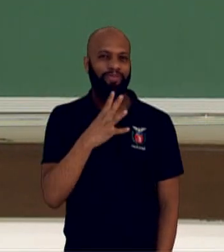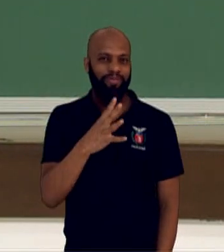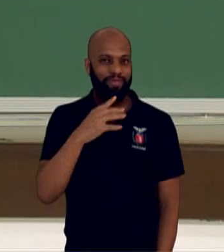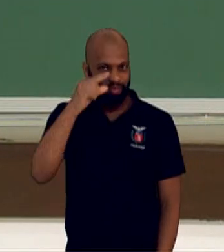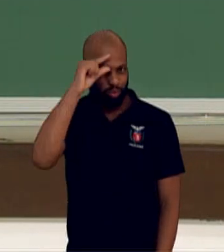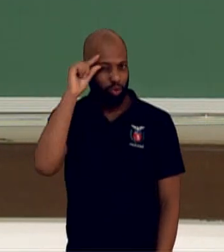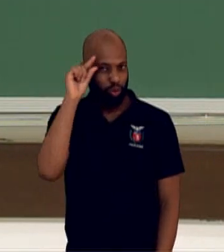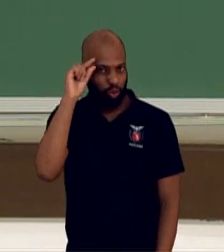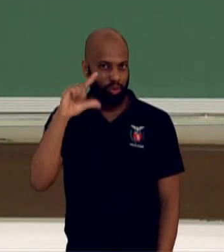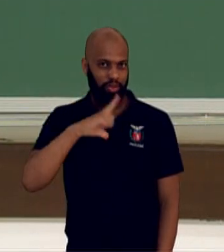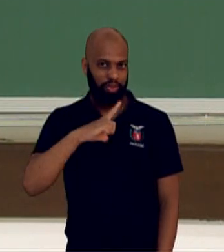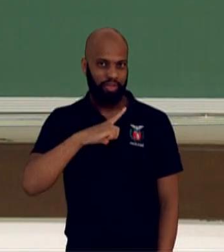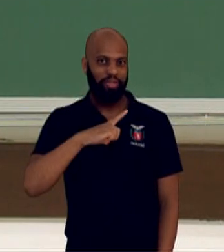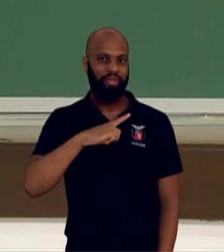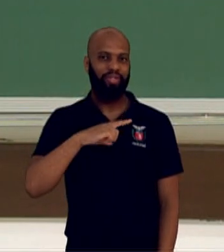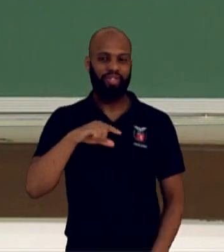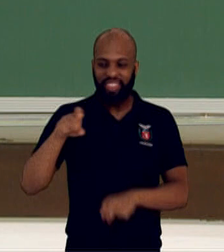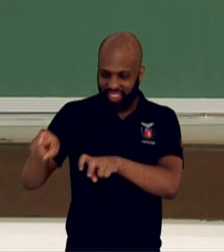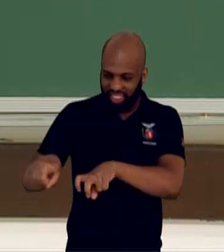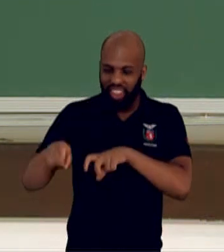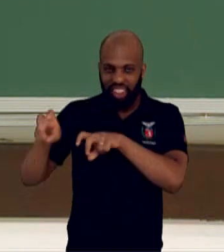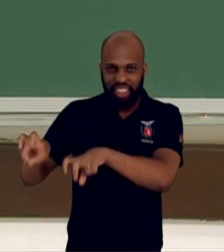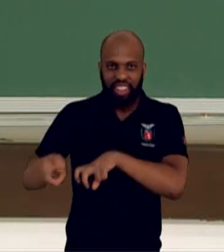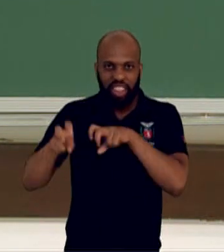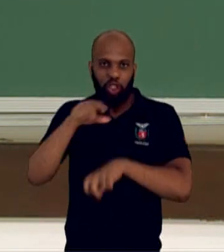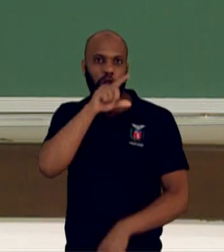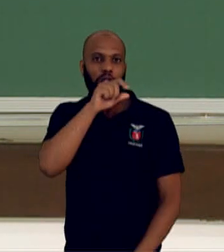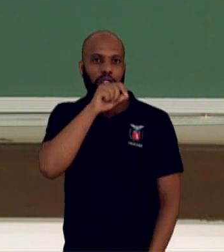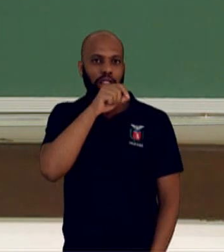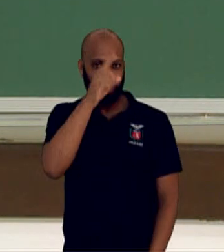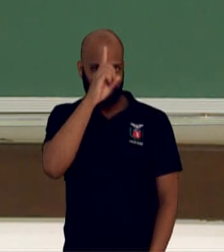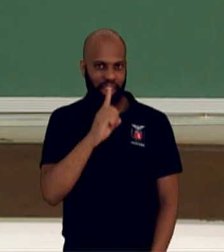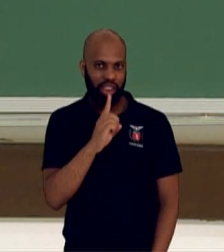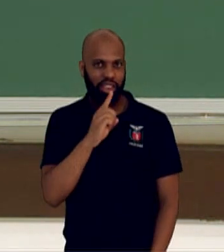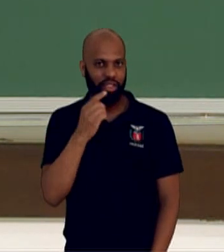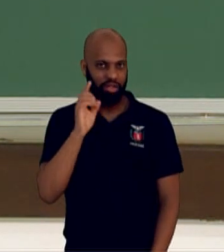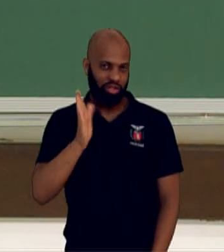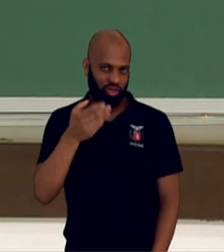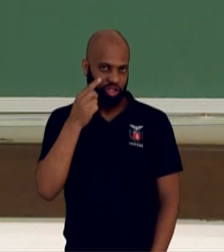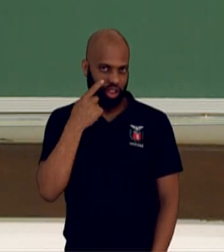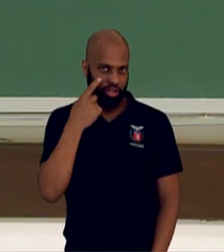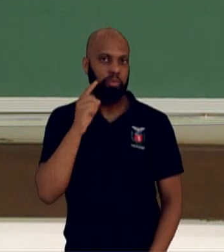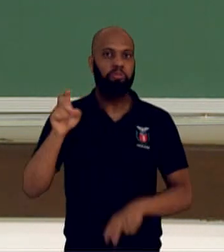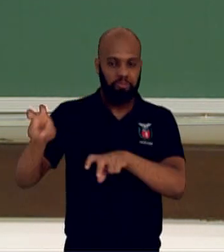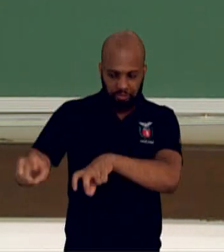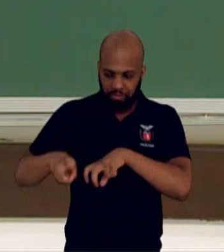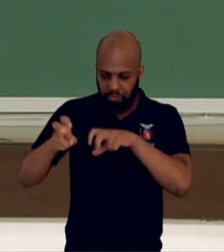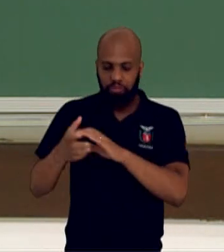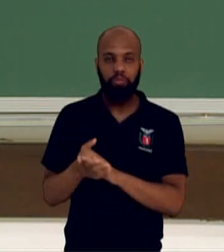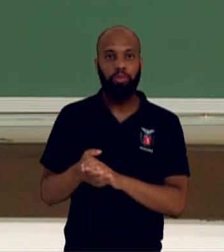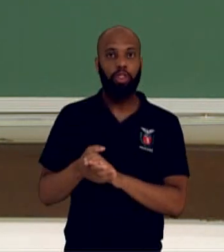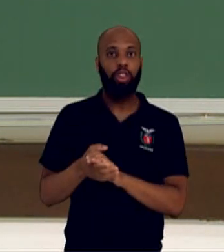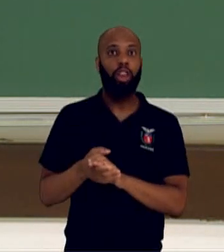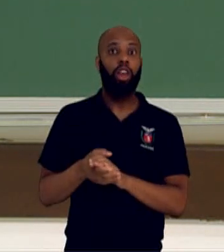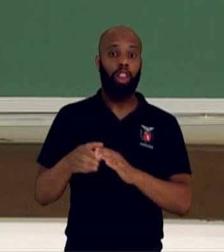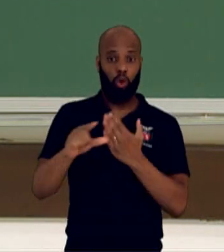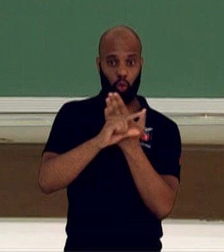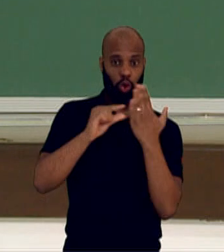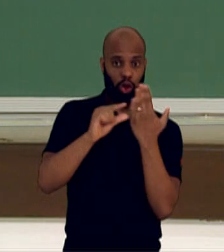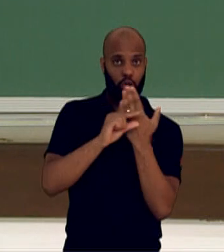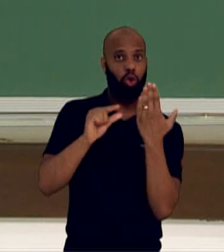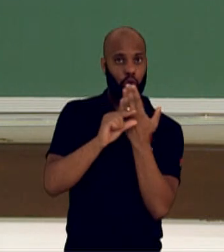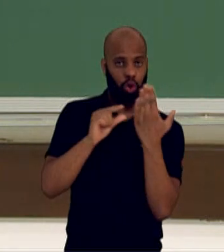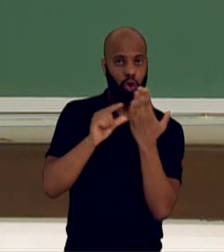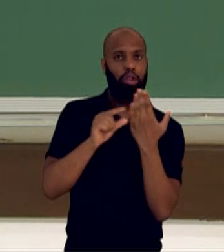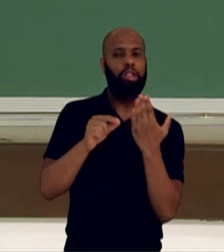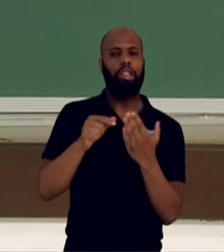lá pelo sítio do Pica-Pau Amarelo, né? Porque ele escreveu. E ele era jornalista e fez graves críticas